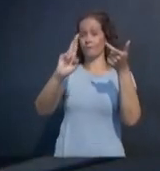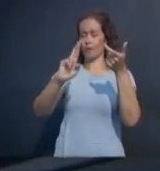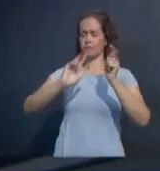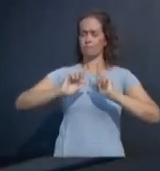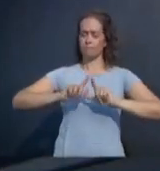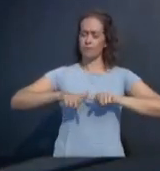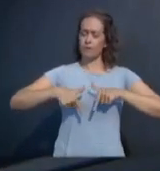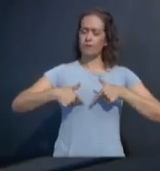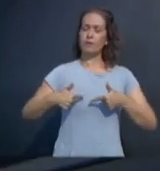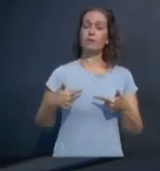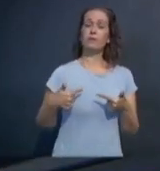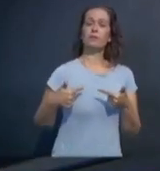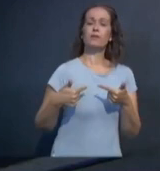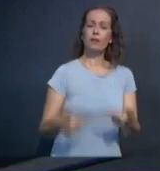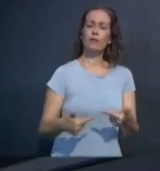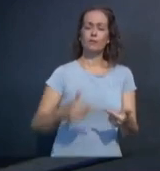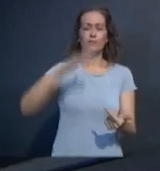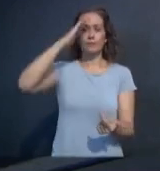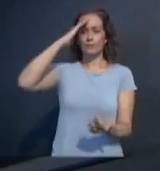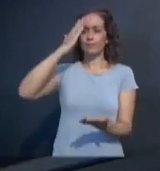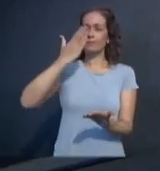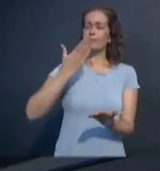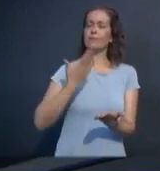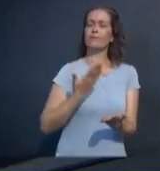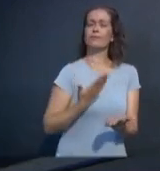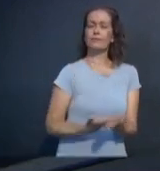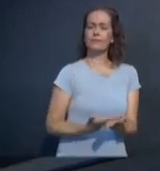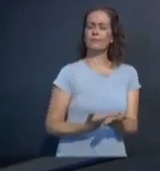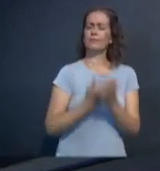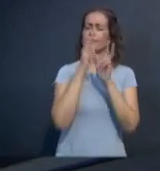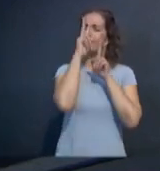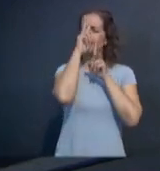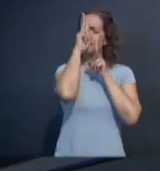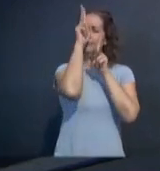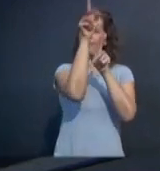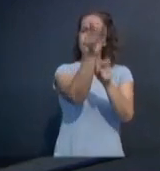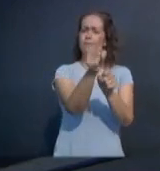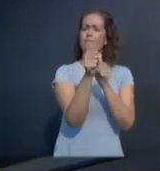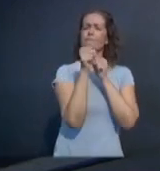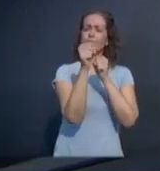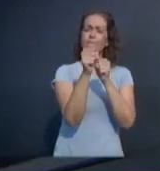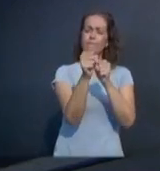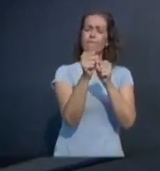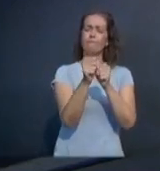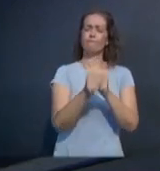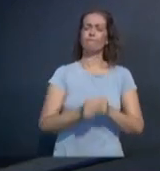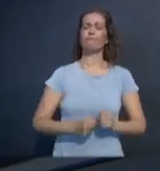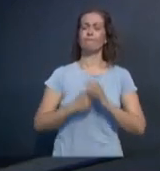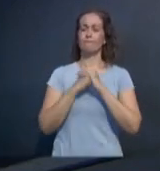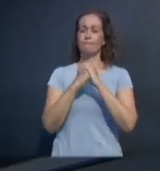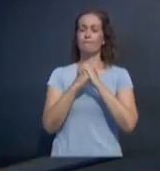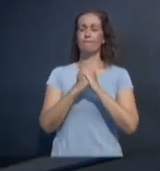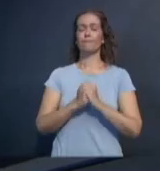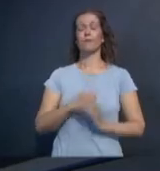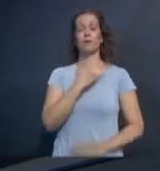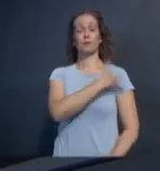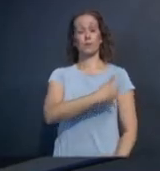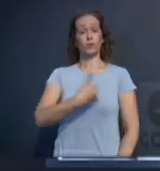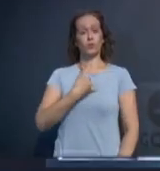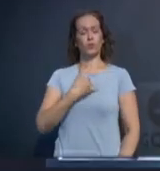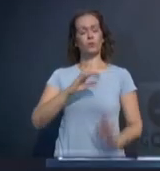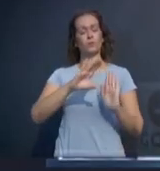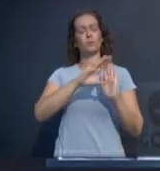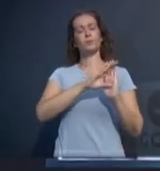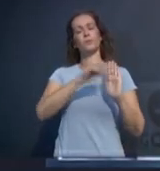Esta ação que tem que dominar de uma forma tão forte a vida. Em João capítulo 10, a partir